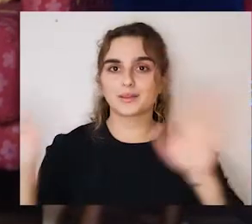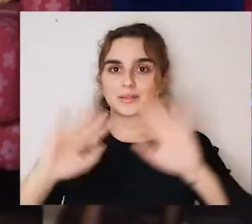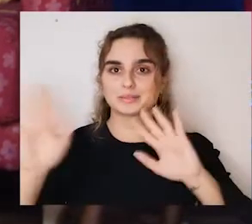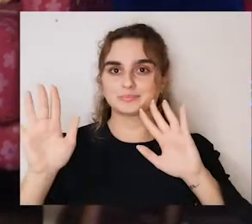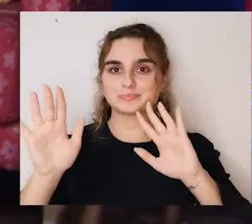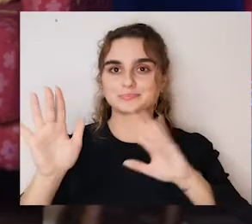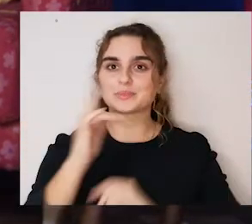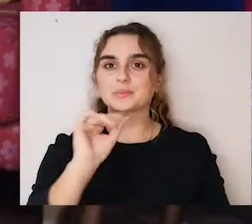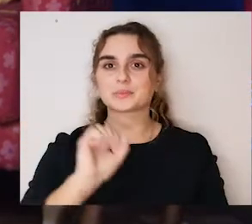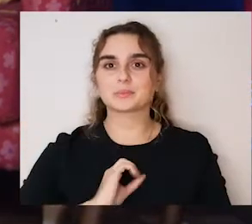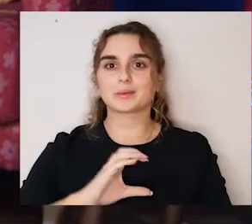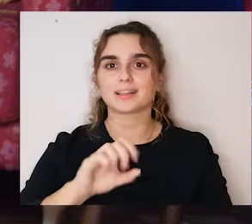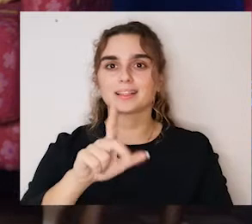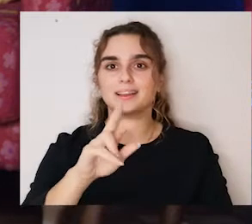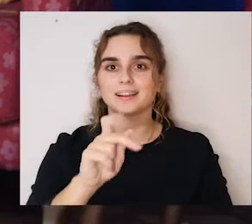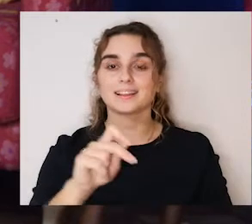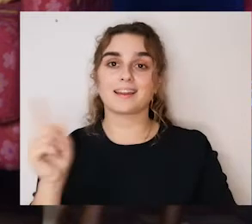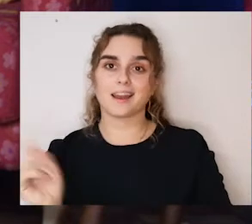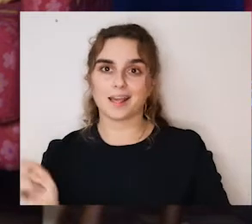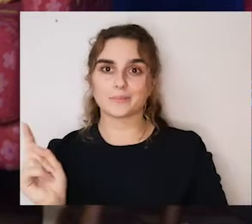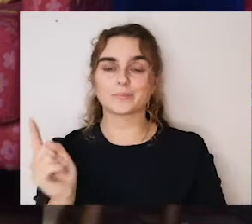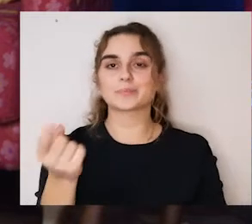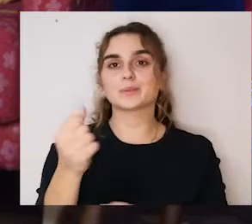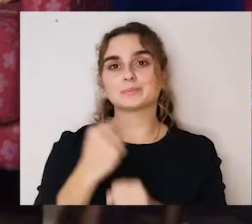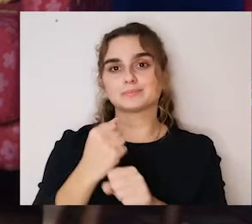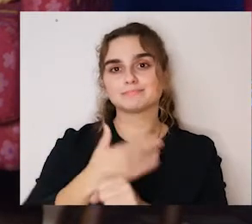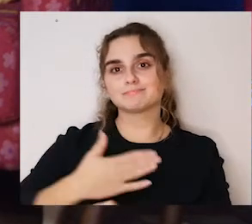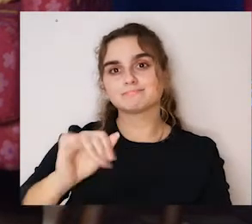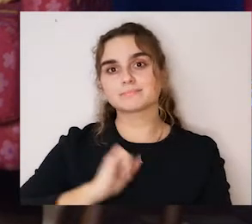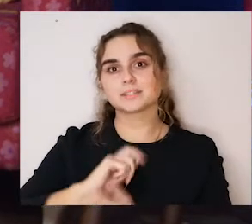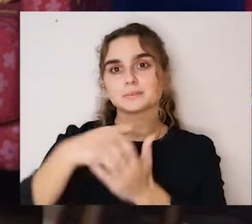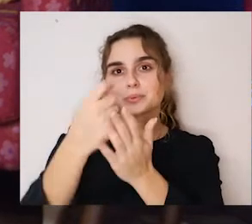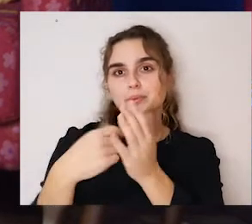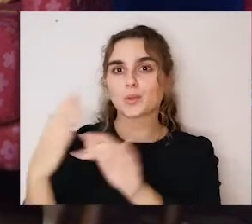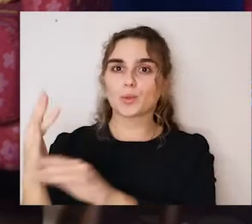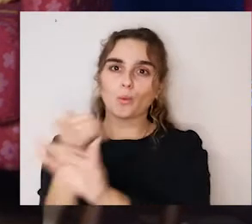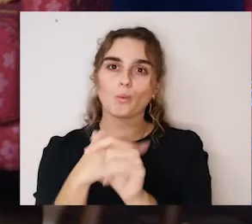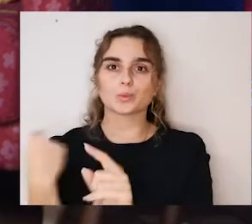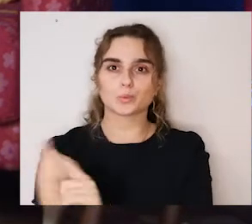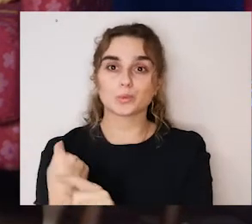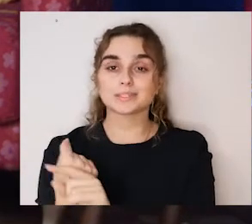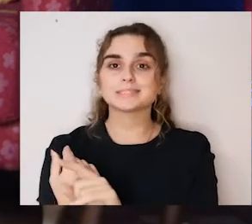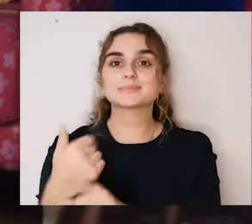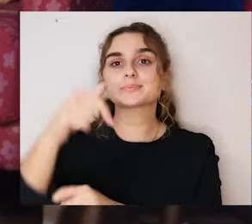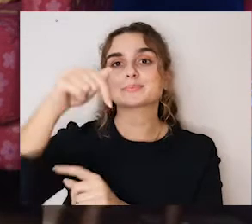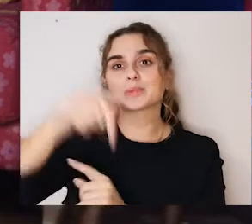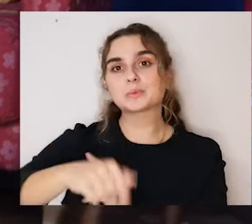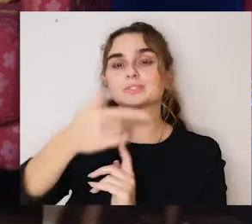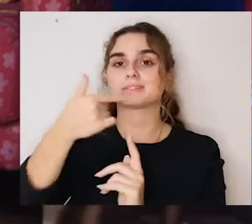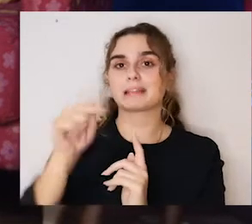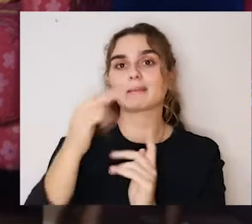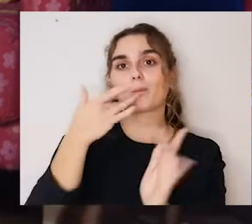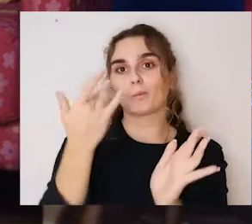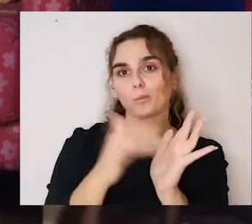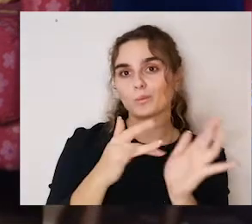Olá, eu sou a Clara Não, sou ilustradora, entre outras coisas, e hoje trago-vos não só um